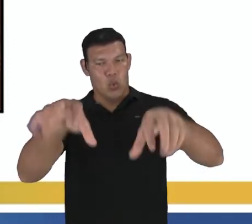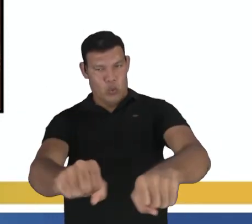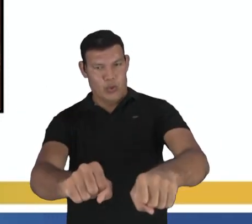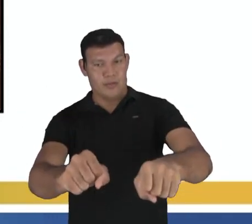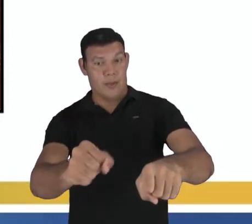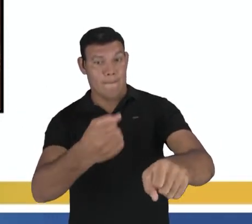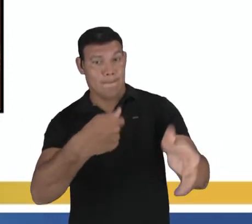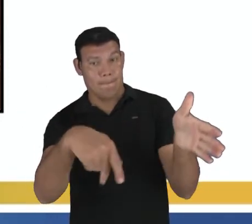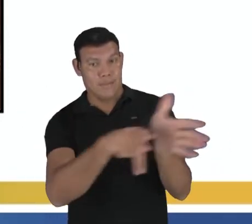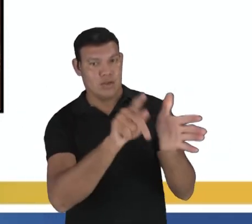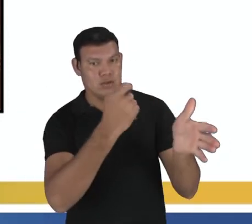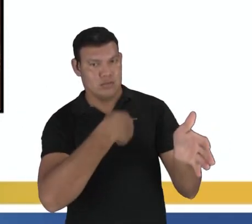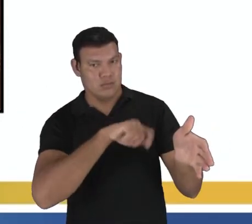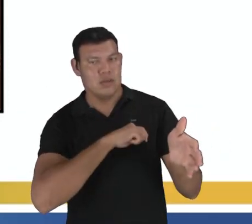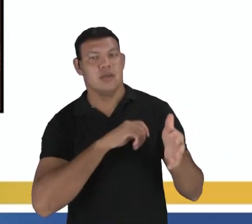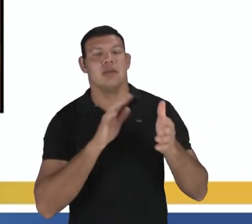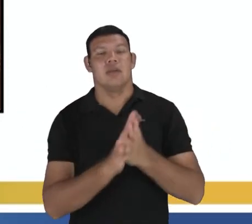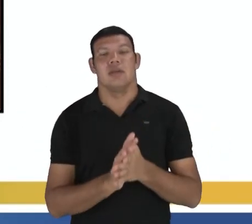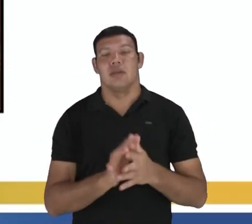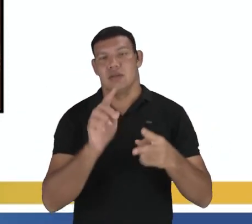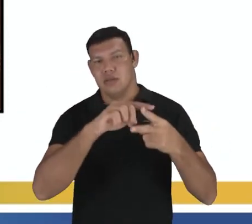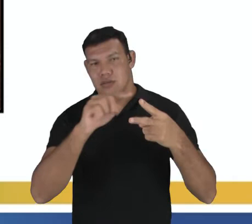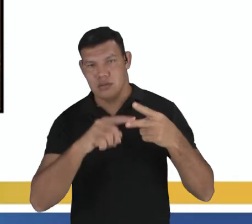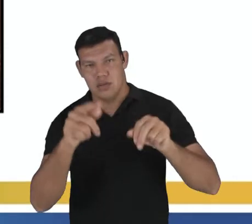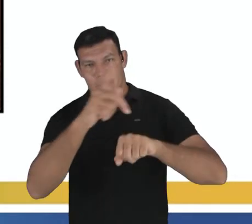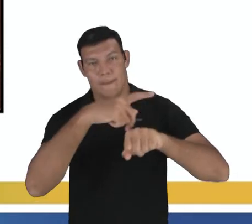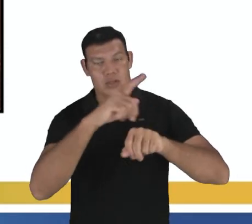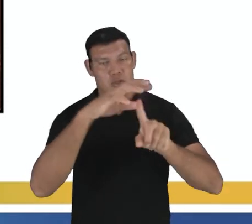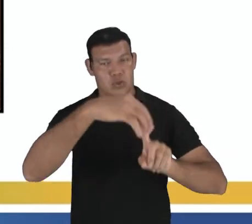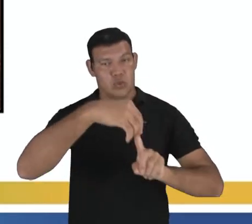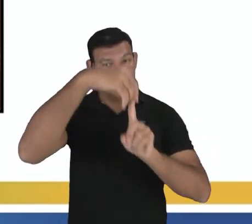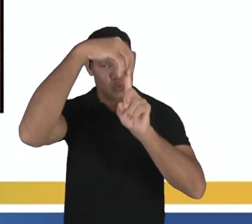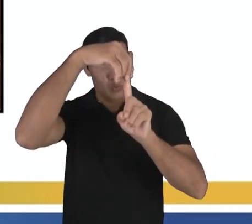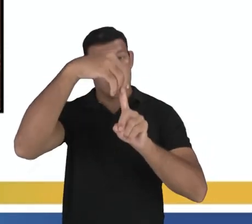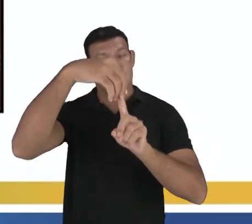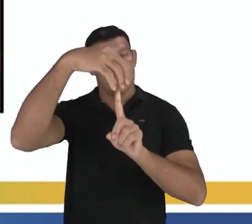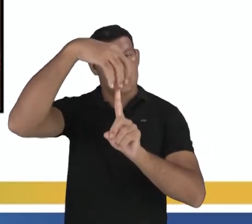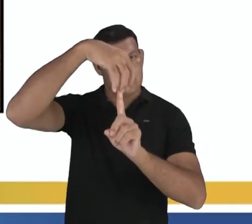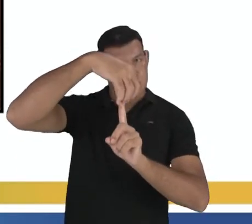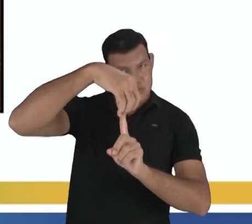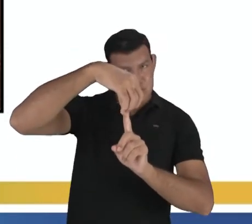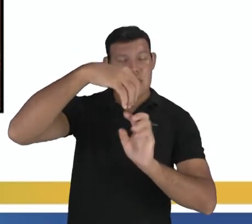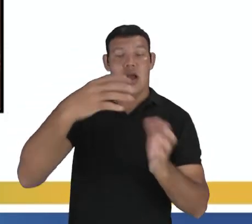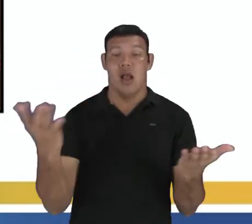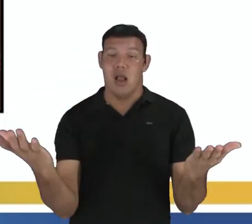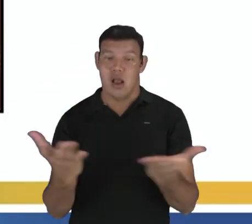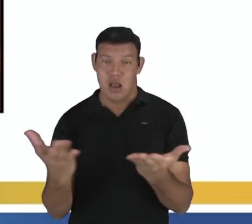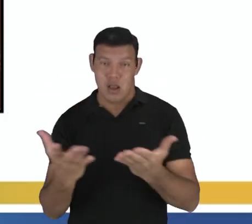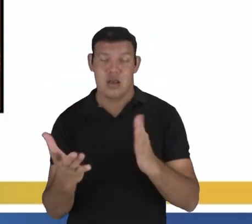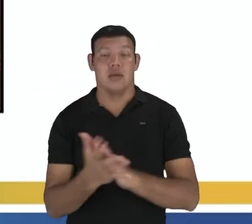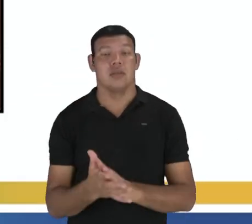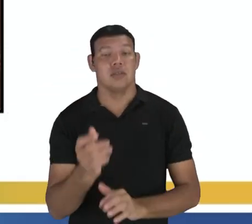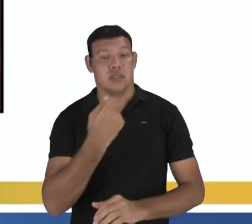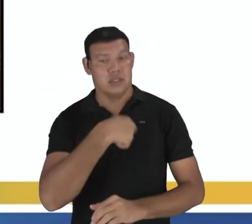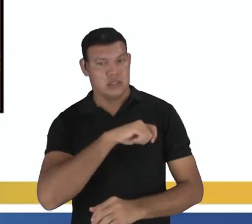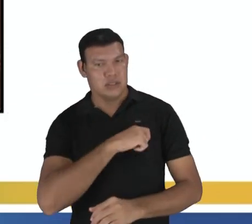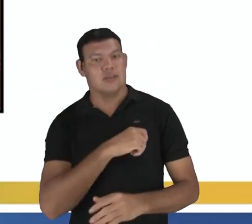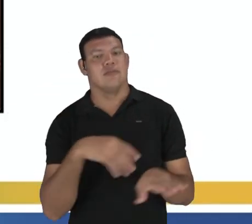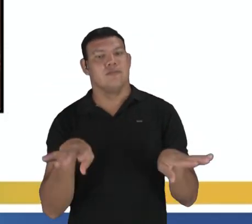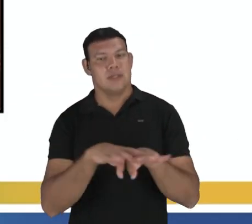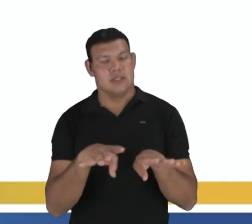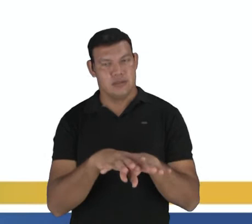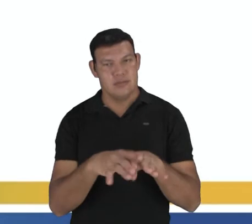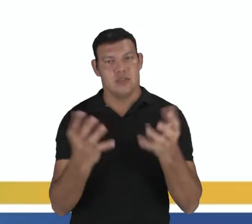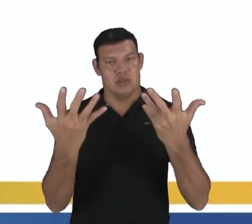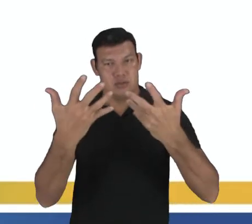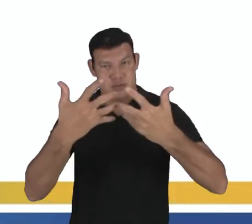período aí onde Espanha e Portugal são governados, né, por um único rei, e aí então elas passam agora para a Espanha, e isso também vai interferir